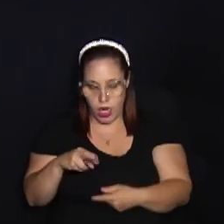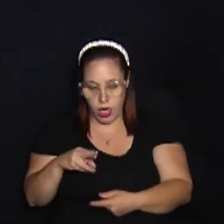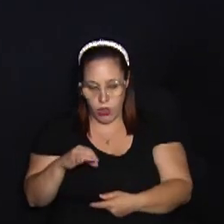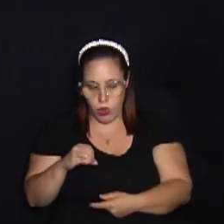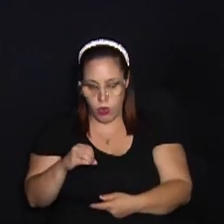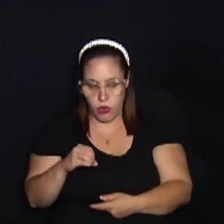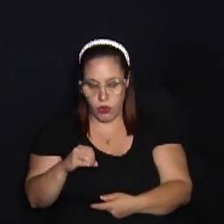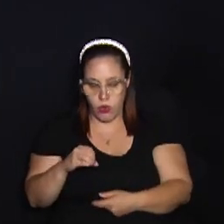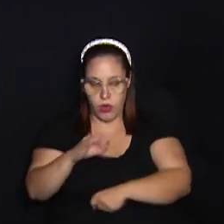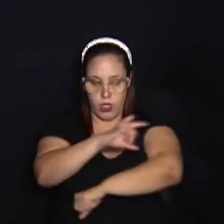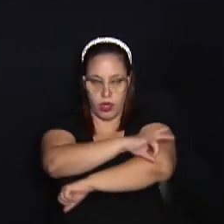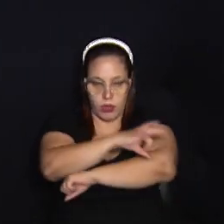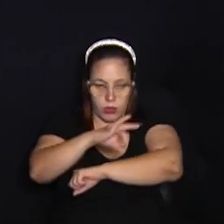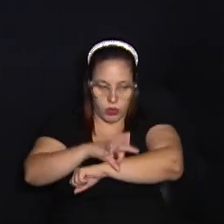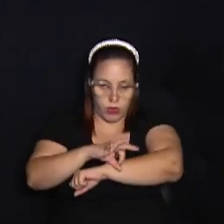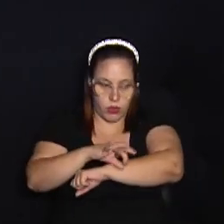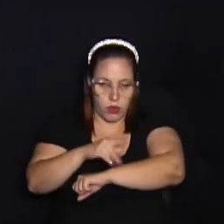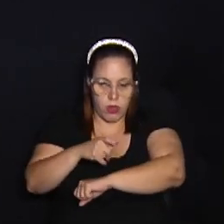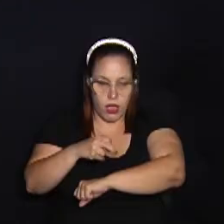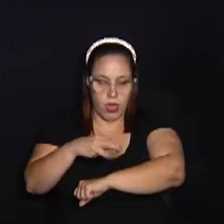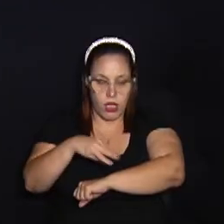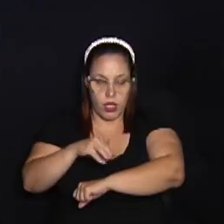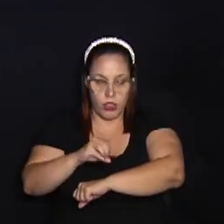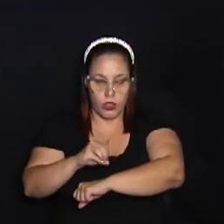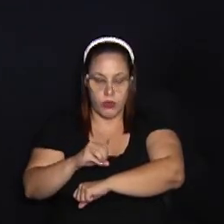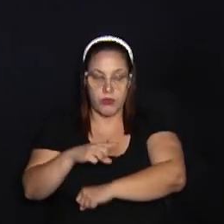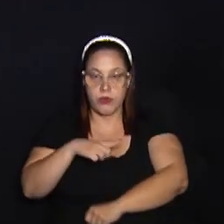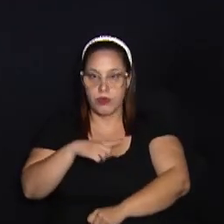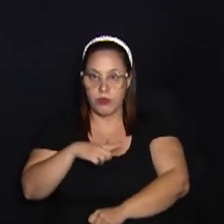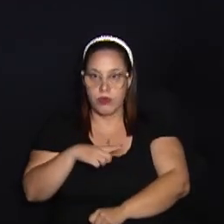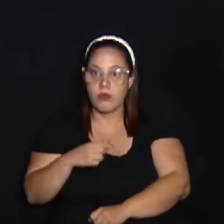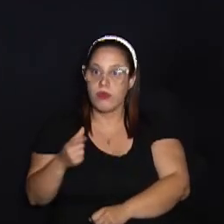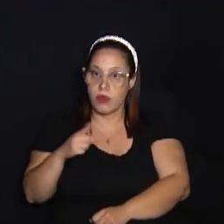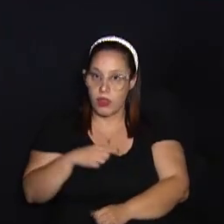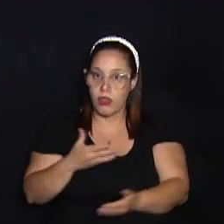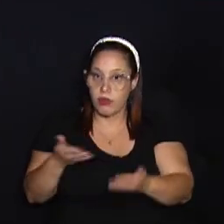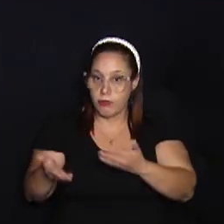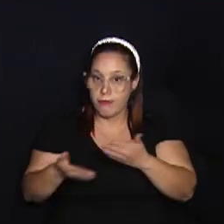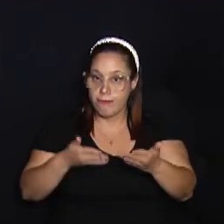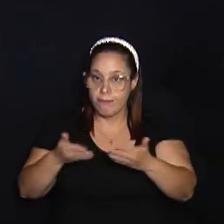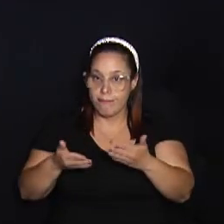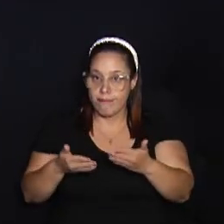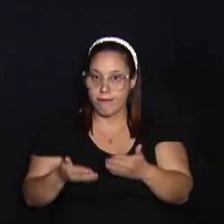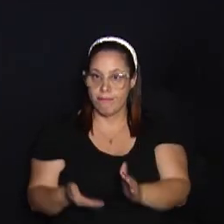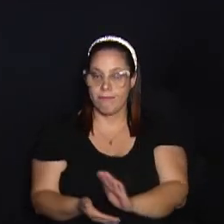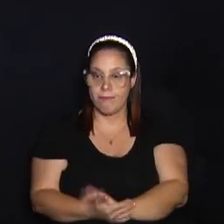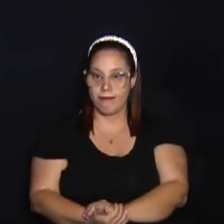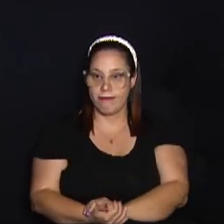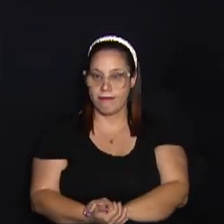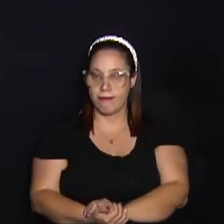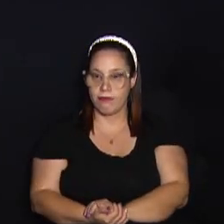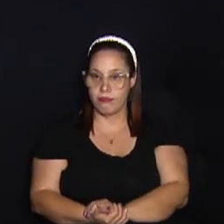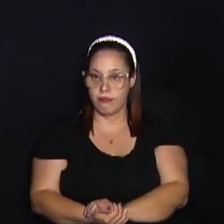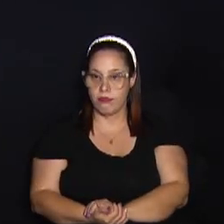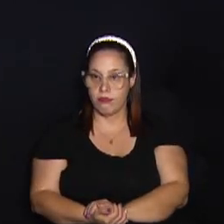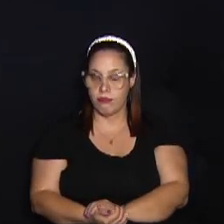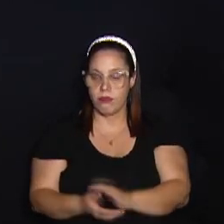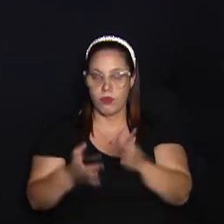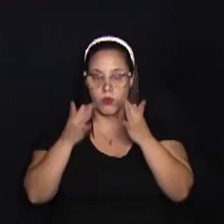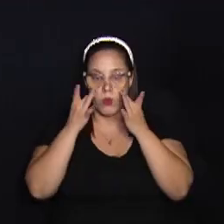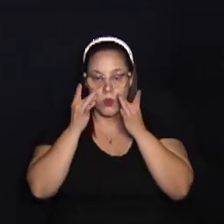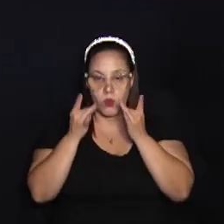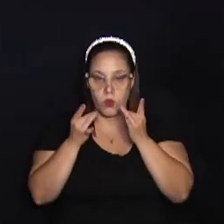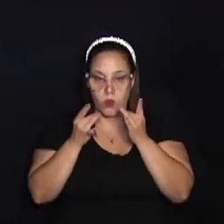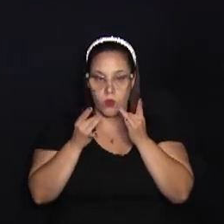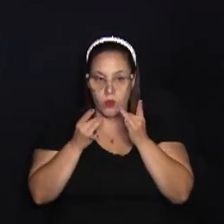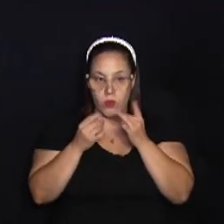escritórios de arquitetura e paisagismo que tem, né, essa demanda. Então a gente vai ter aí esse foco